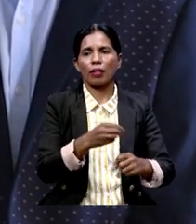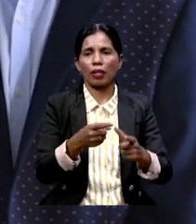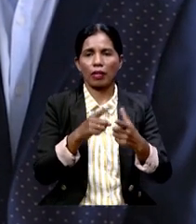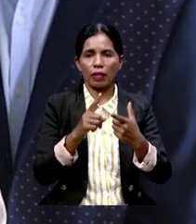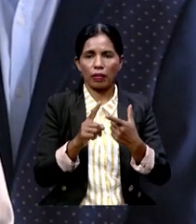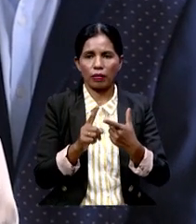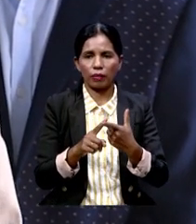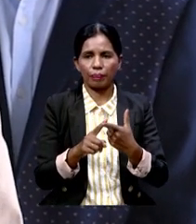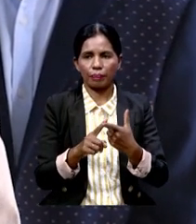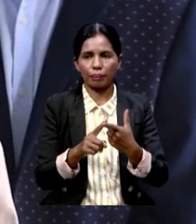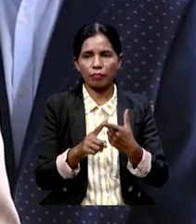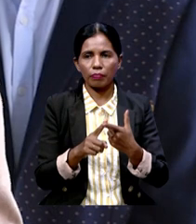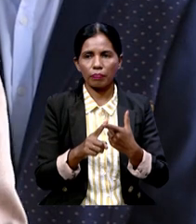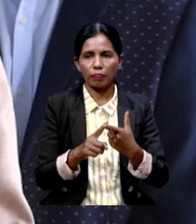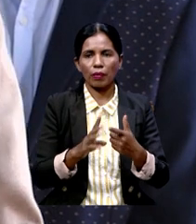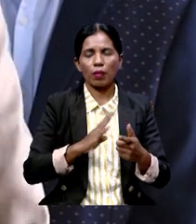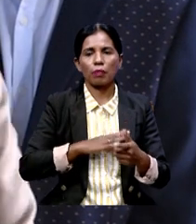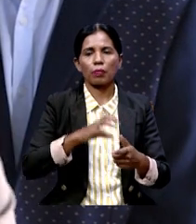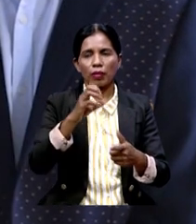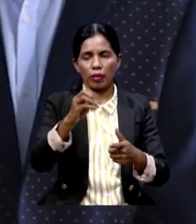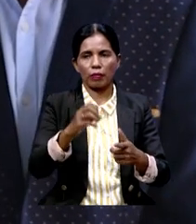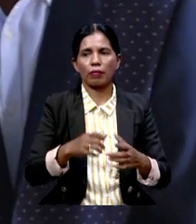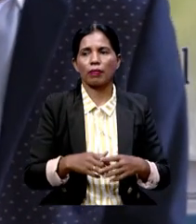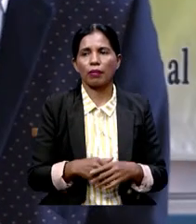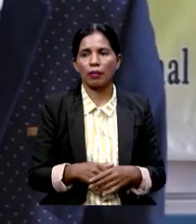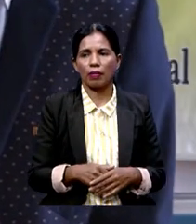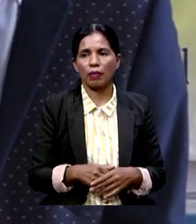de Bobonaro.